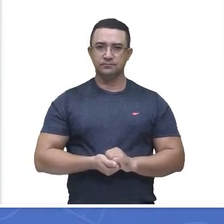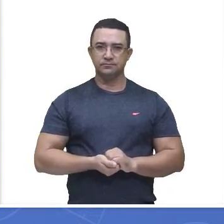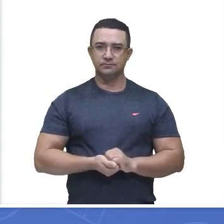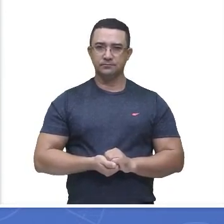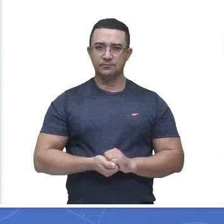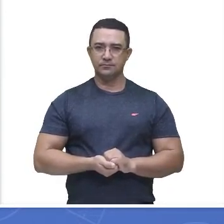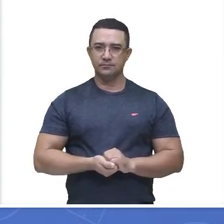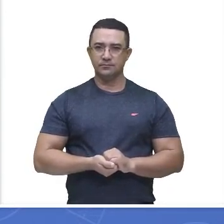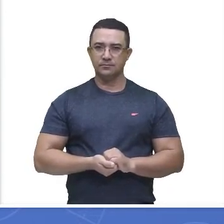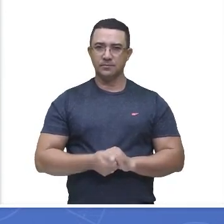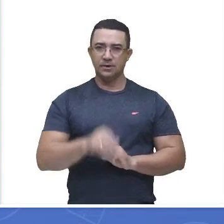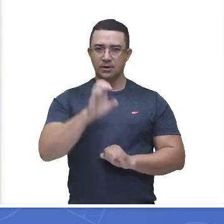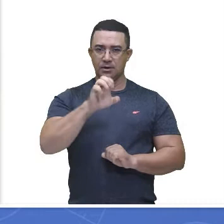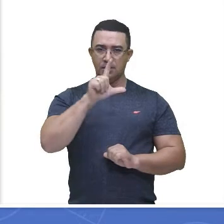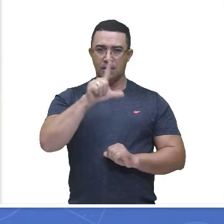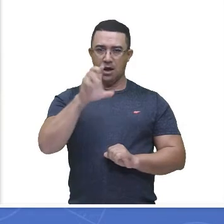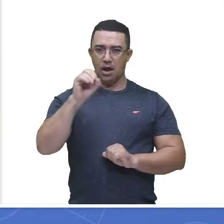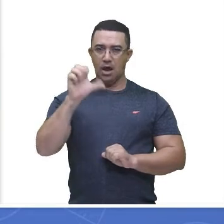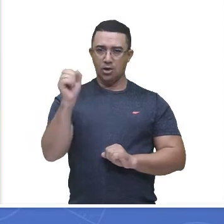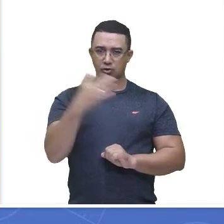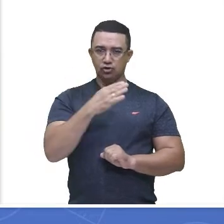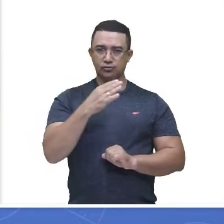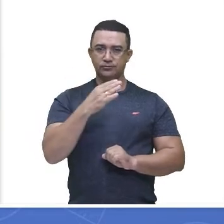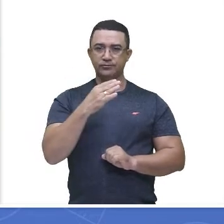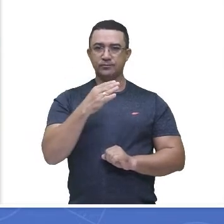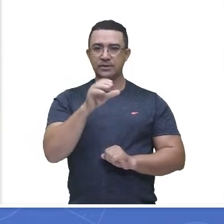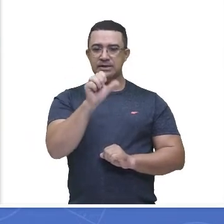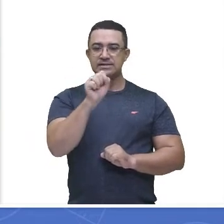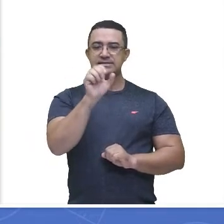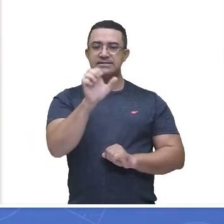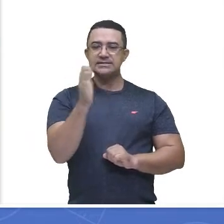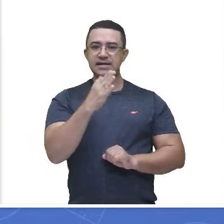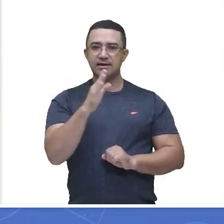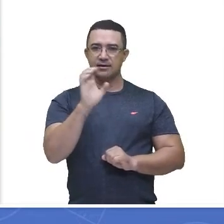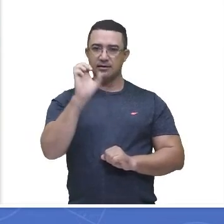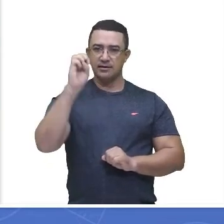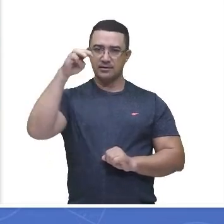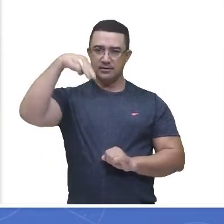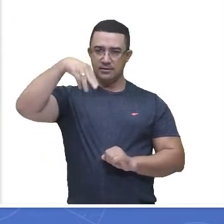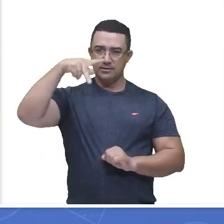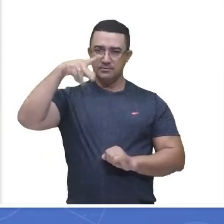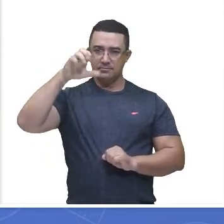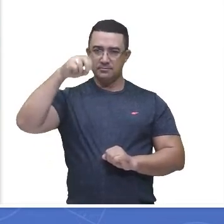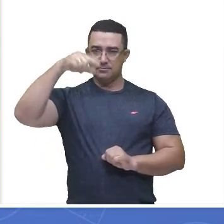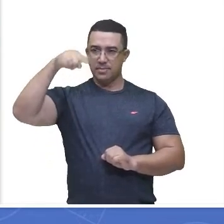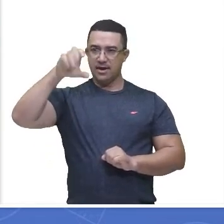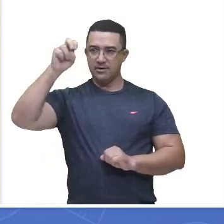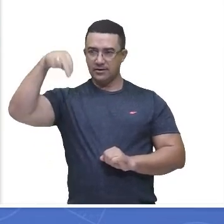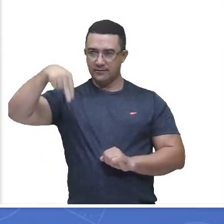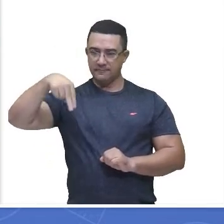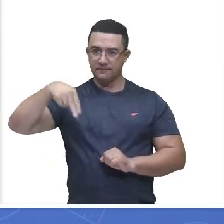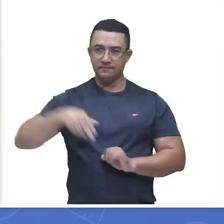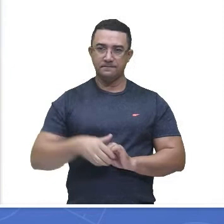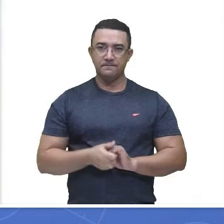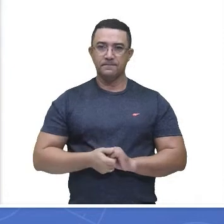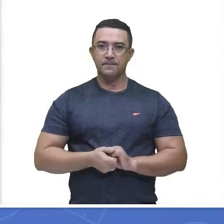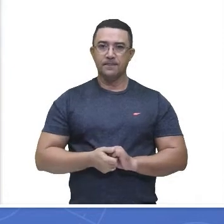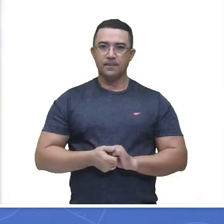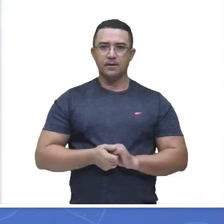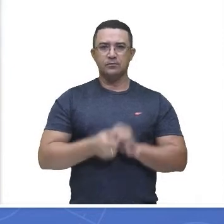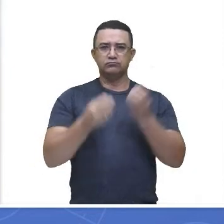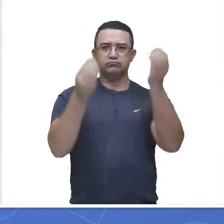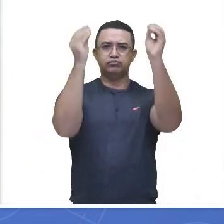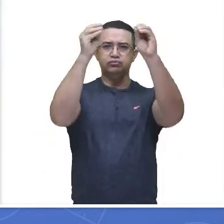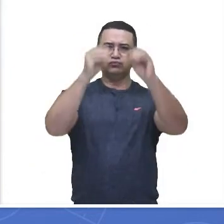os empenheis, que ellos, ellas ou ustedes se empenhem. Então, o que está de